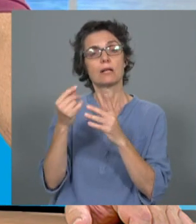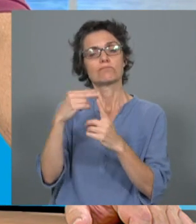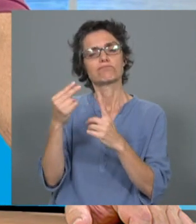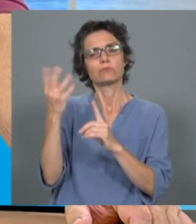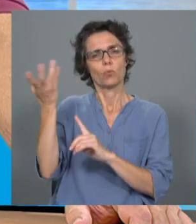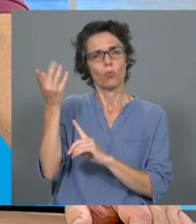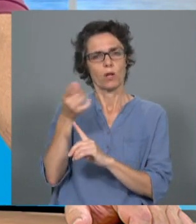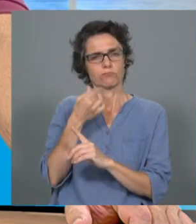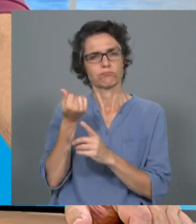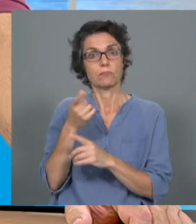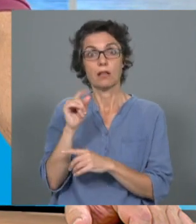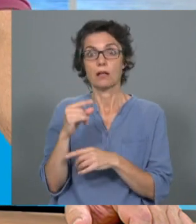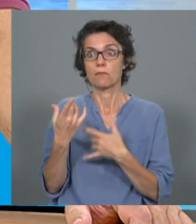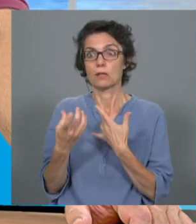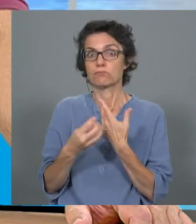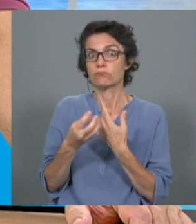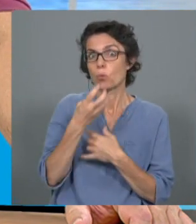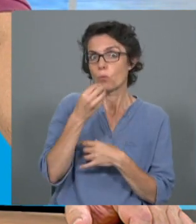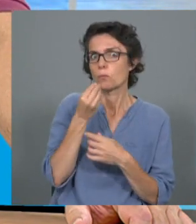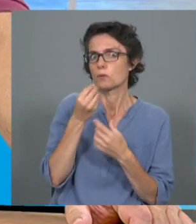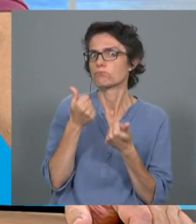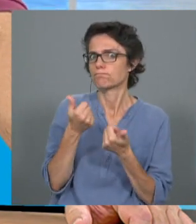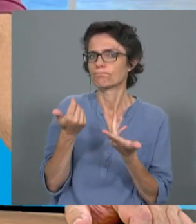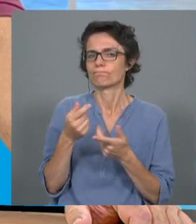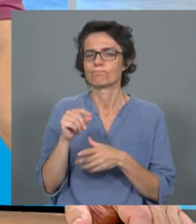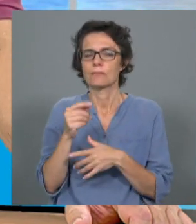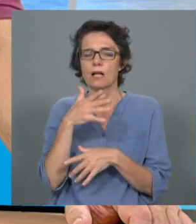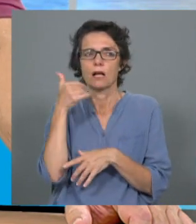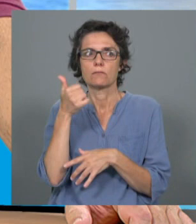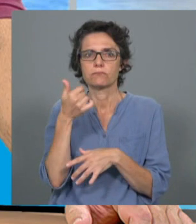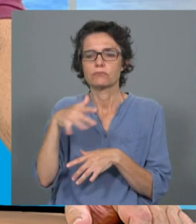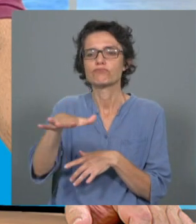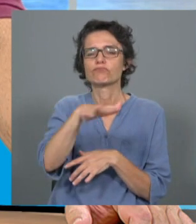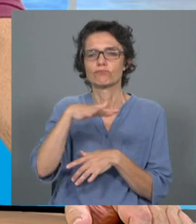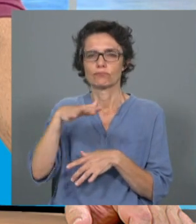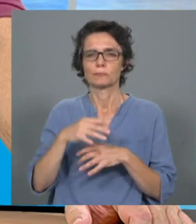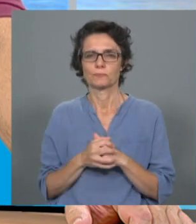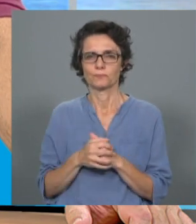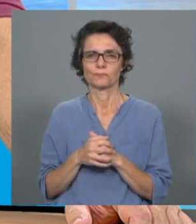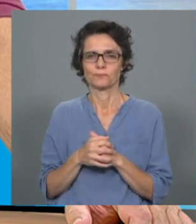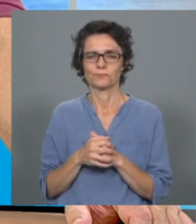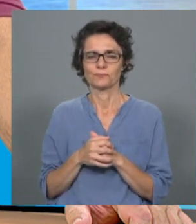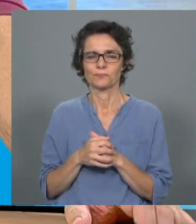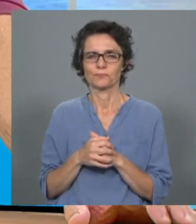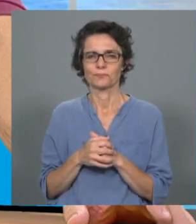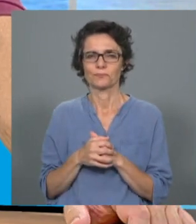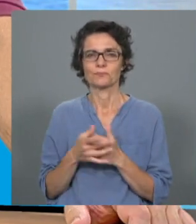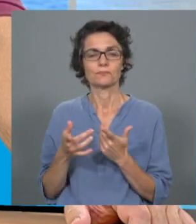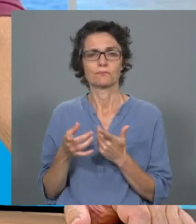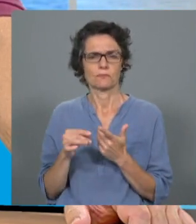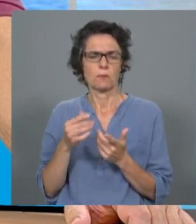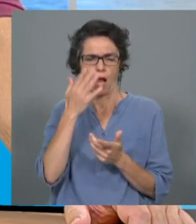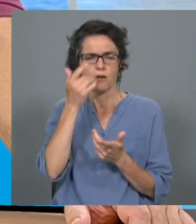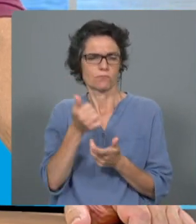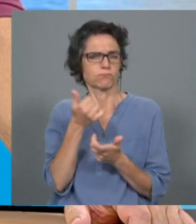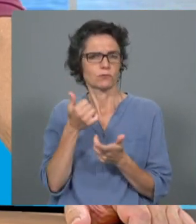tem a questão gastronómica, e é de uma beleza realmente maravilhosa. É um bom local para